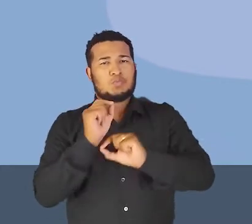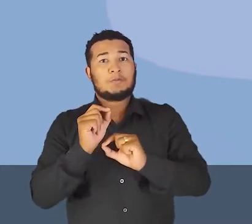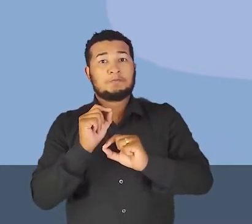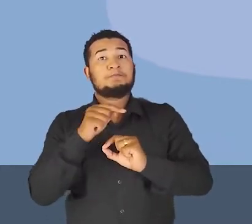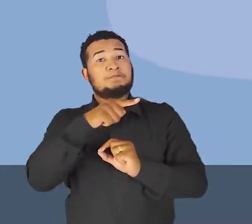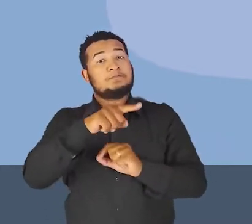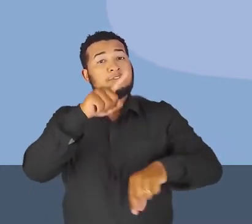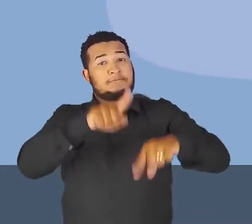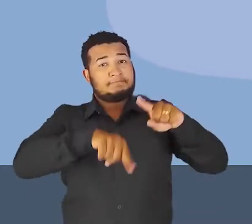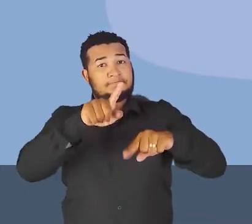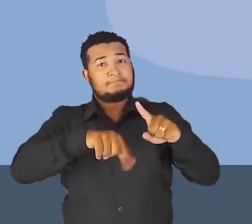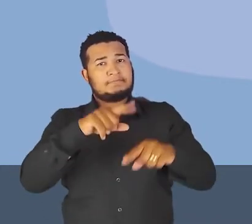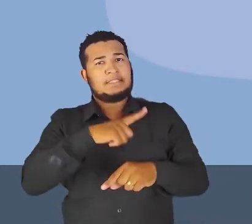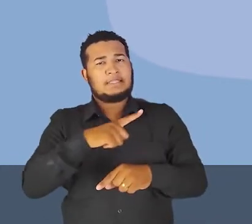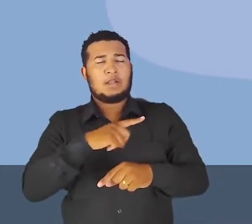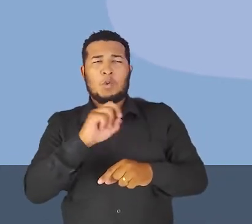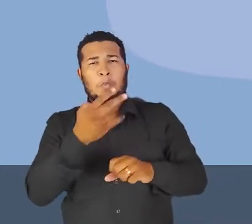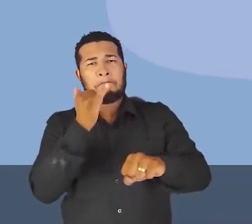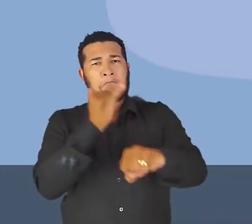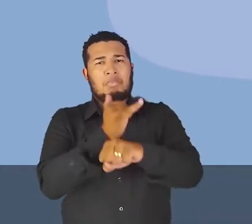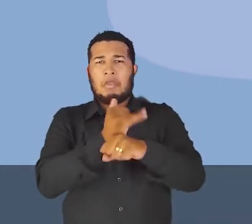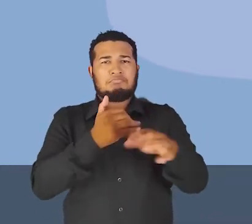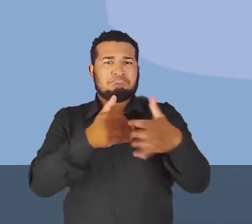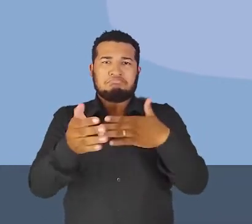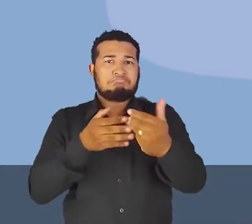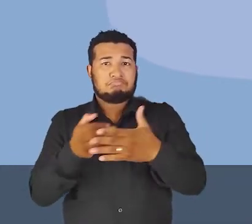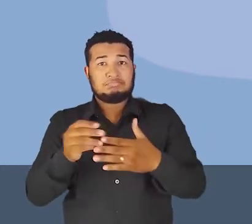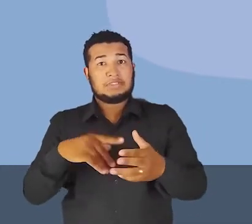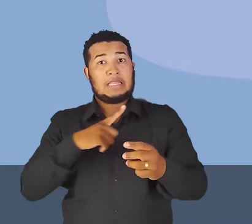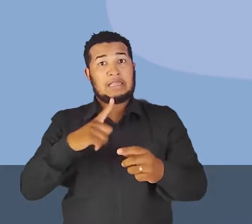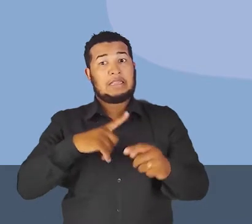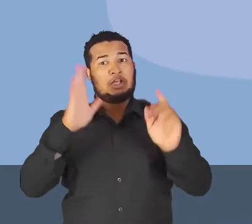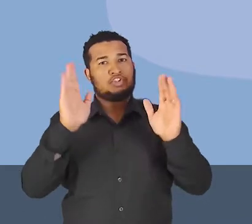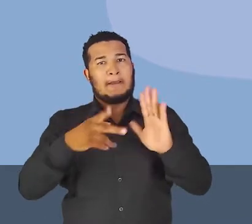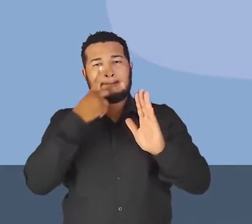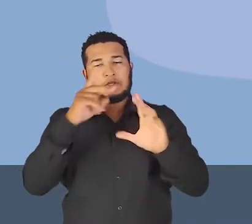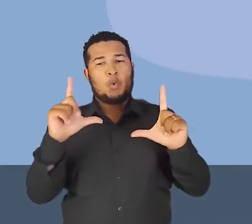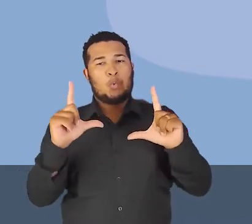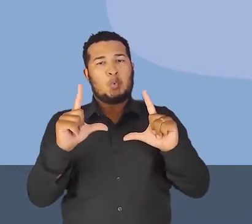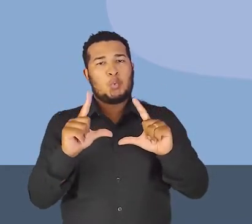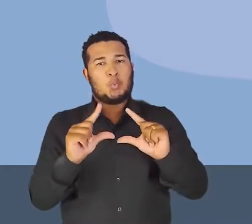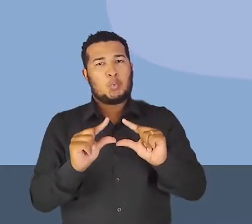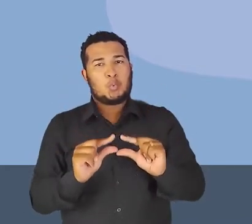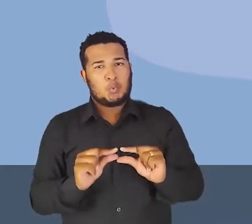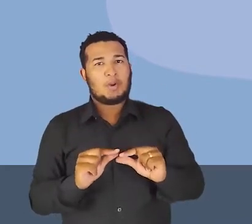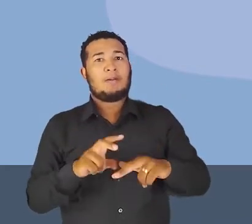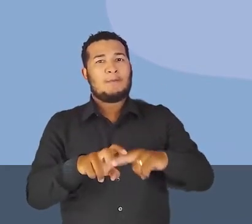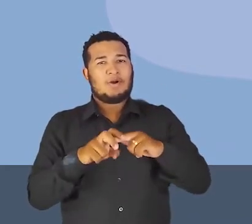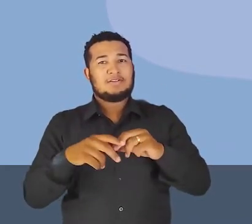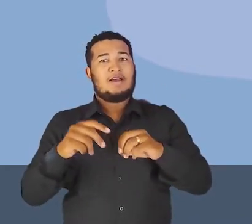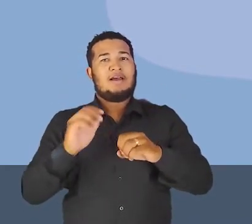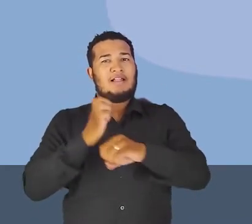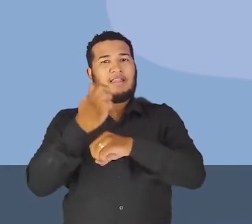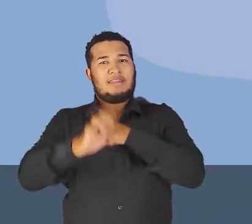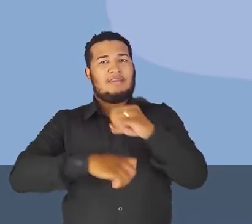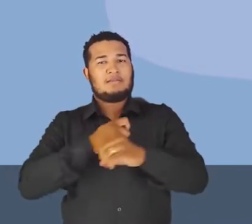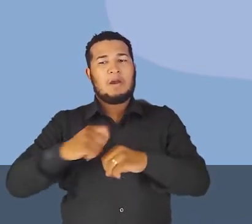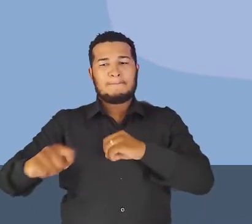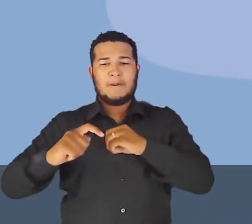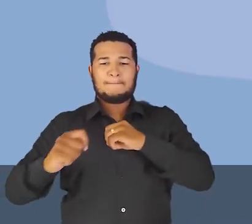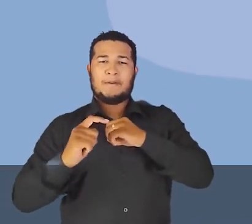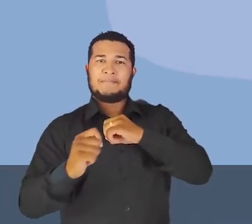Essa substância que está, ou metal, né, que está sofrendo redução, porque está ganhando elétron e tendo sua